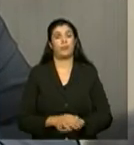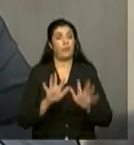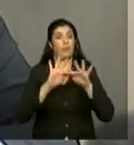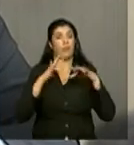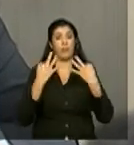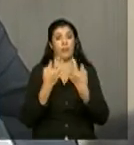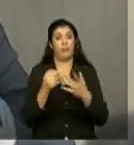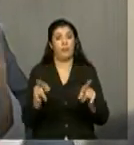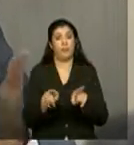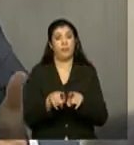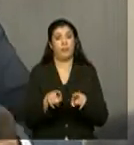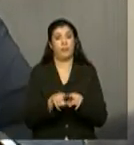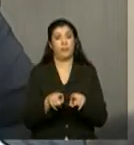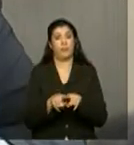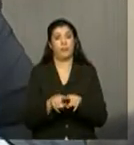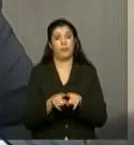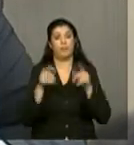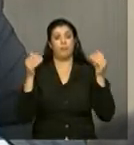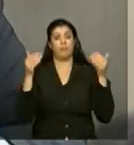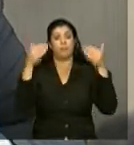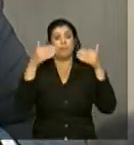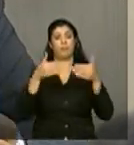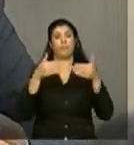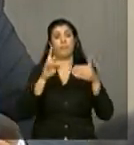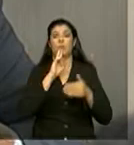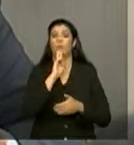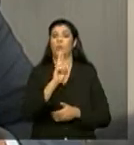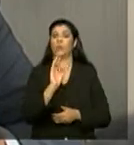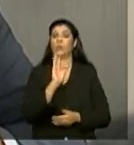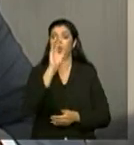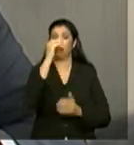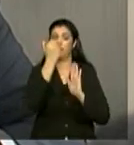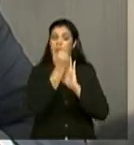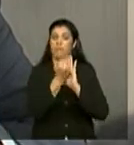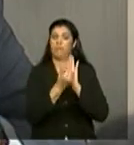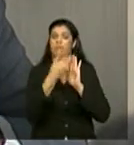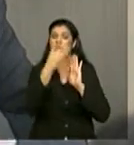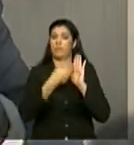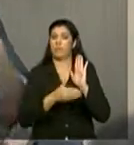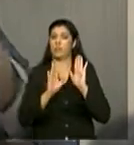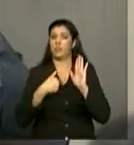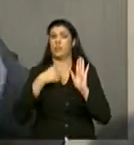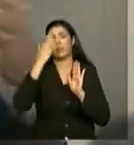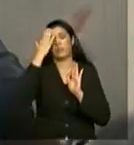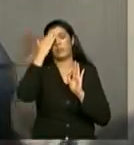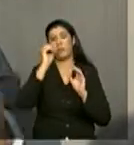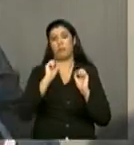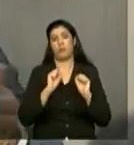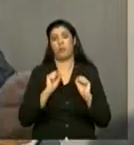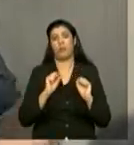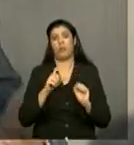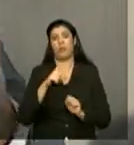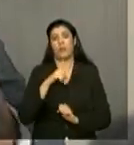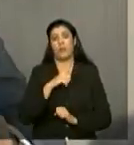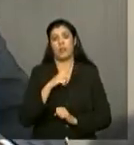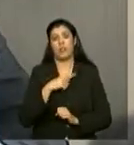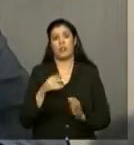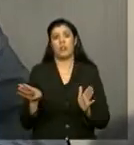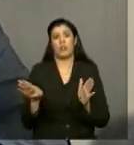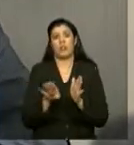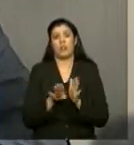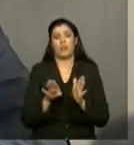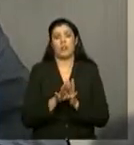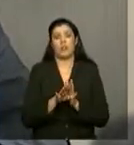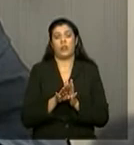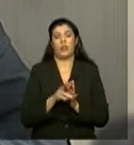diante dessas circunstâncias que temos aí sabíamos que poderia no que nós poderemos chegar a